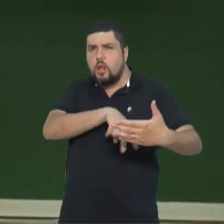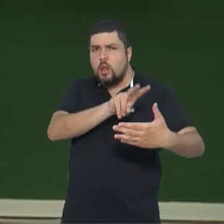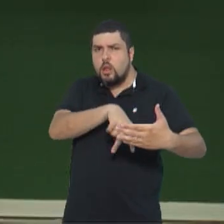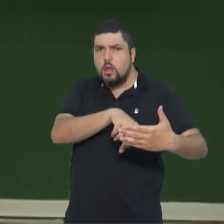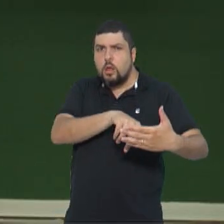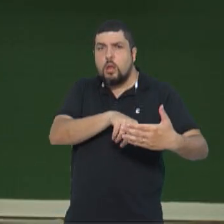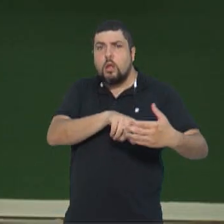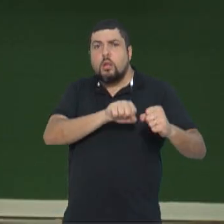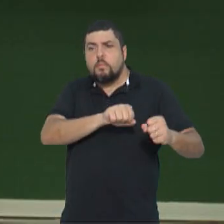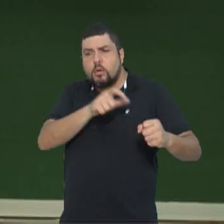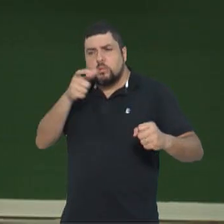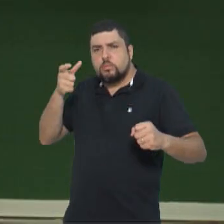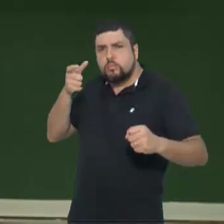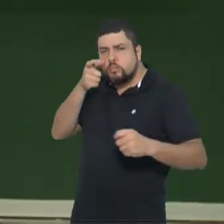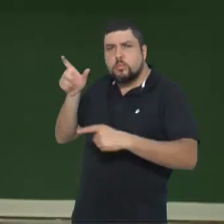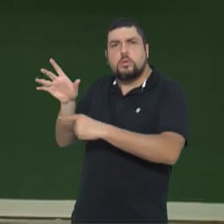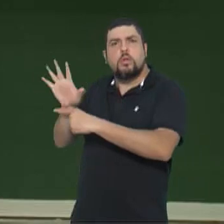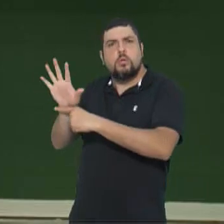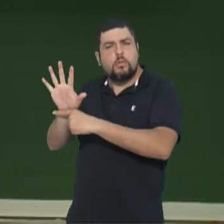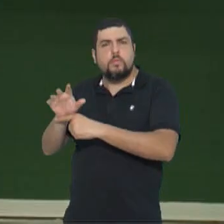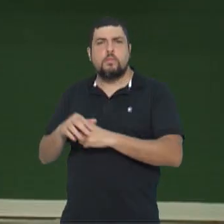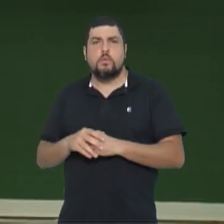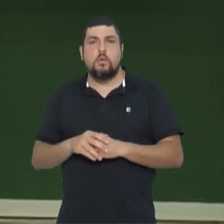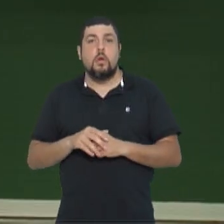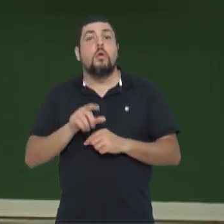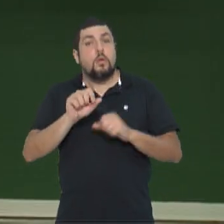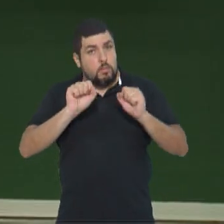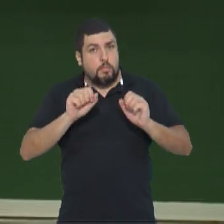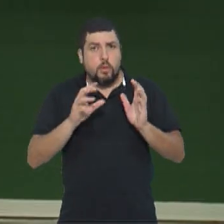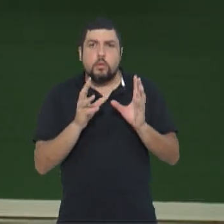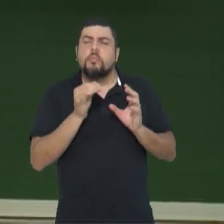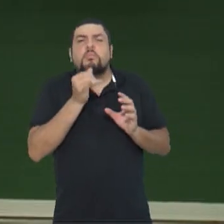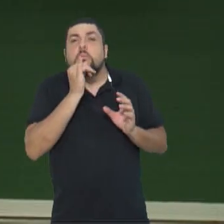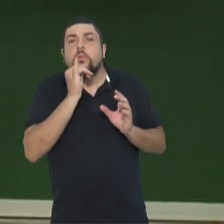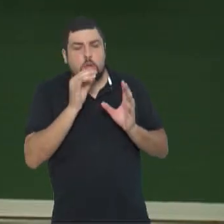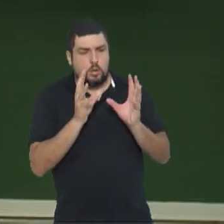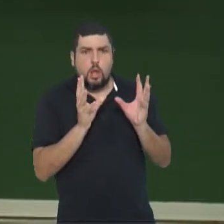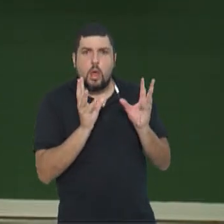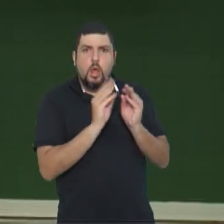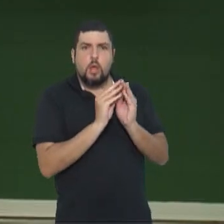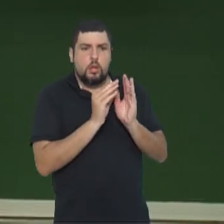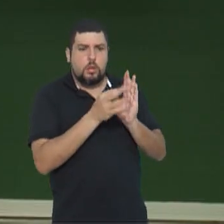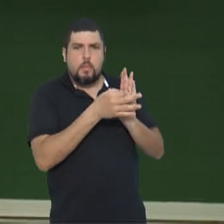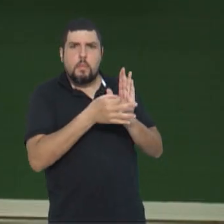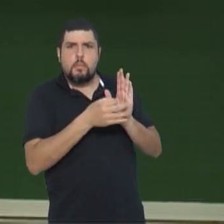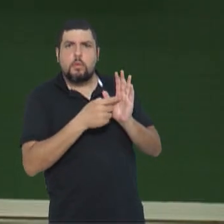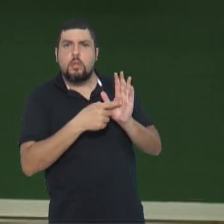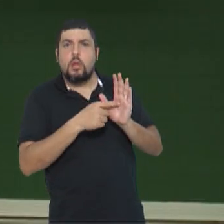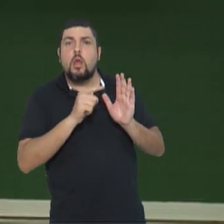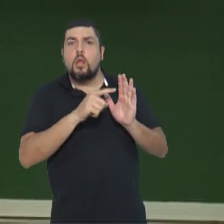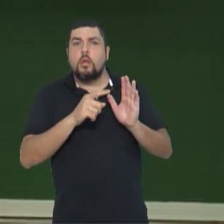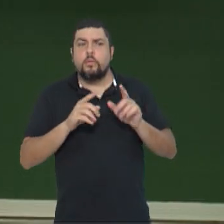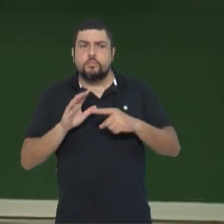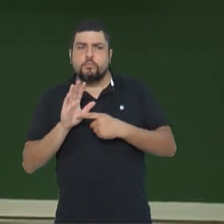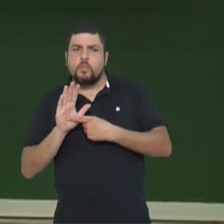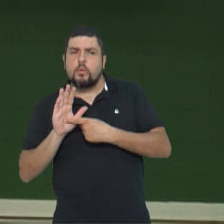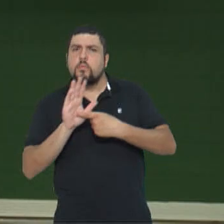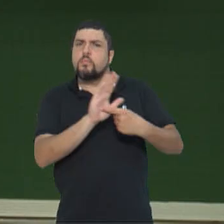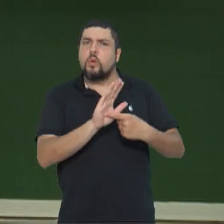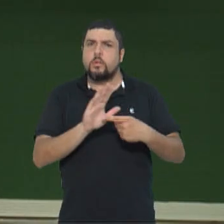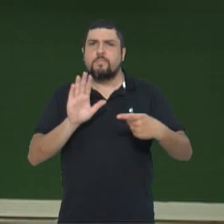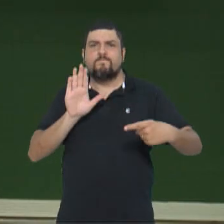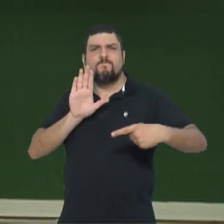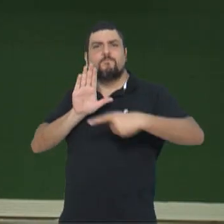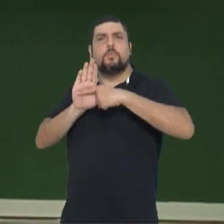inclusive, mostrando o aspecto negativo do filme, mostrando que não deve ser assistido. E por quê? Né? Mas a gente